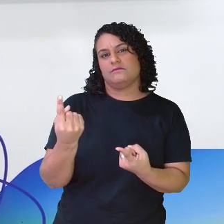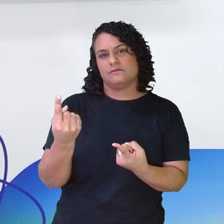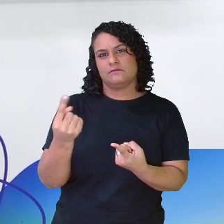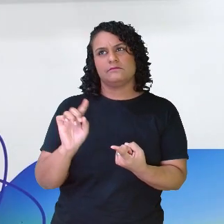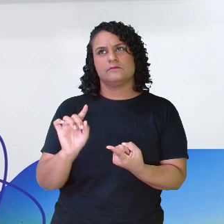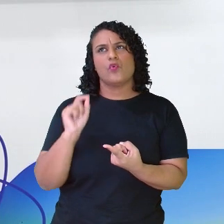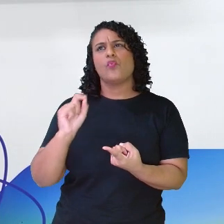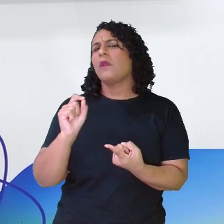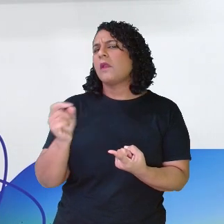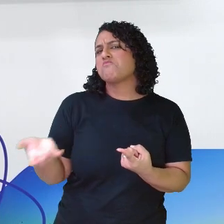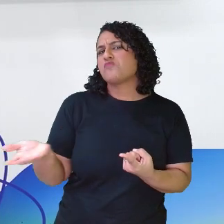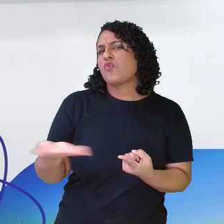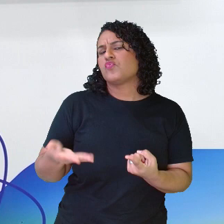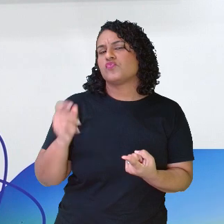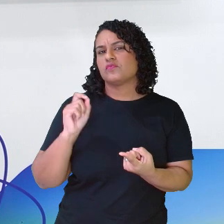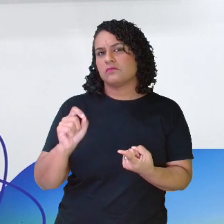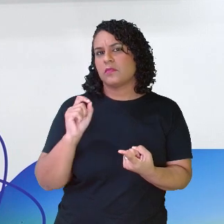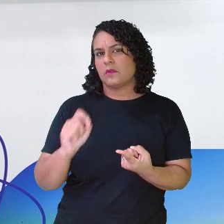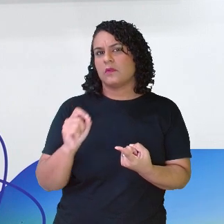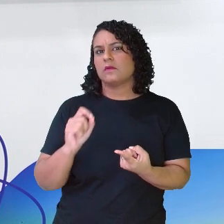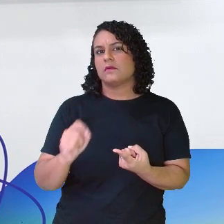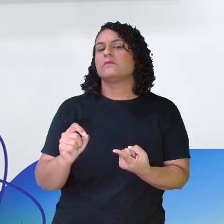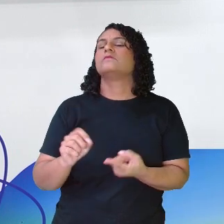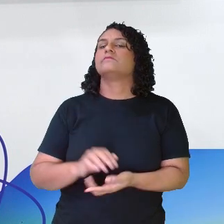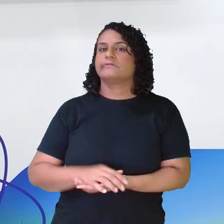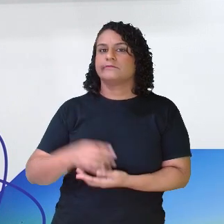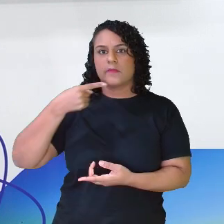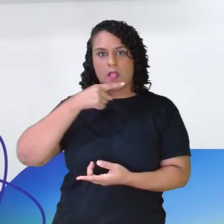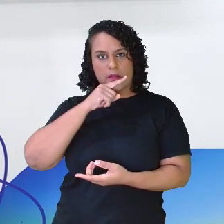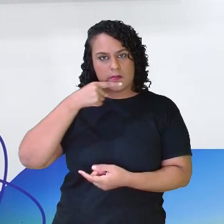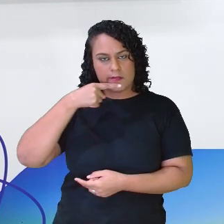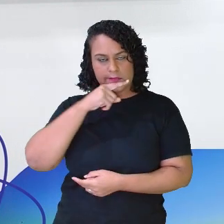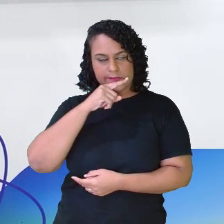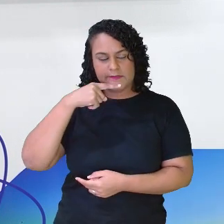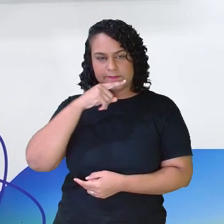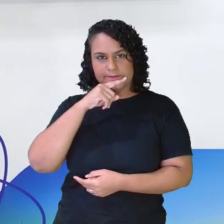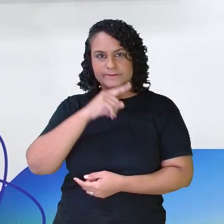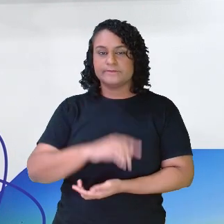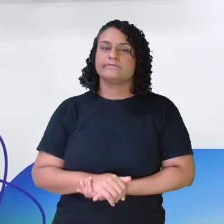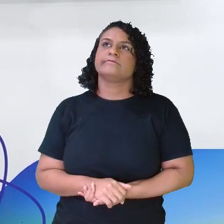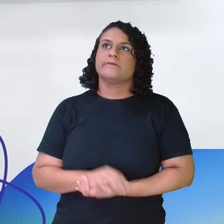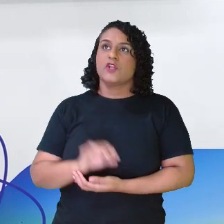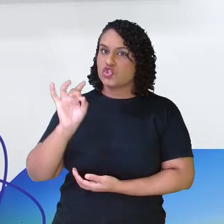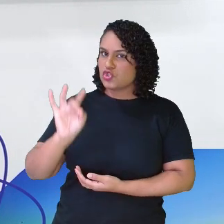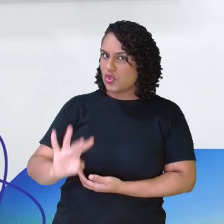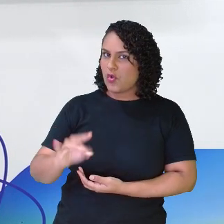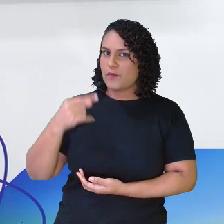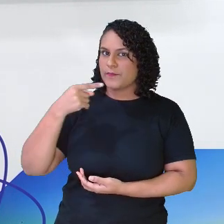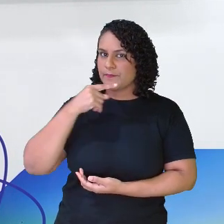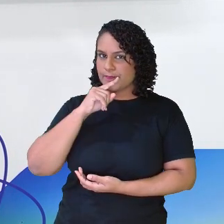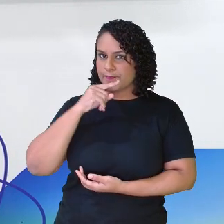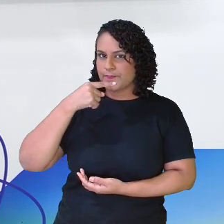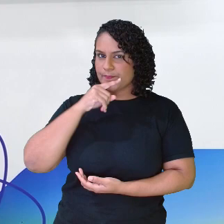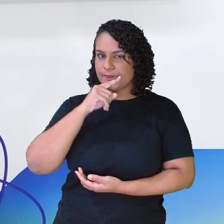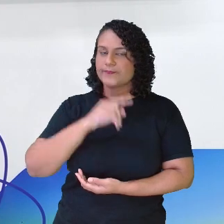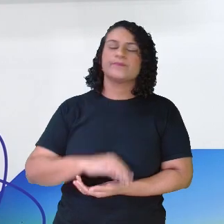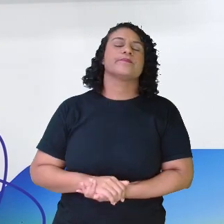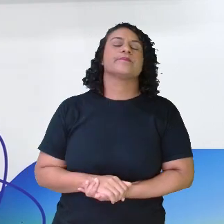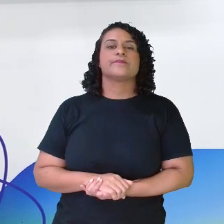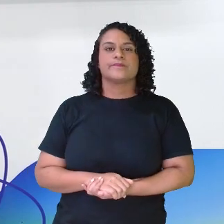era produzido? O que é que era cultivado? Cana-de-açúcar. Só cana-de-açúcar. Monocultura, uma